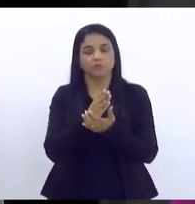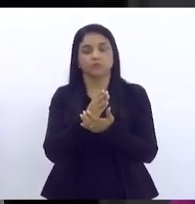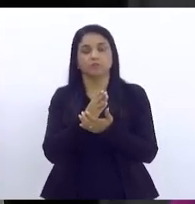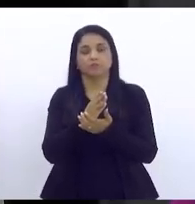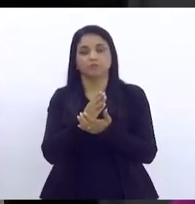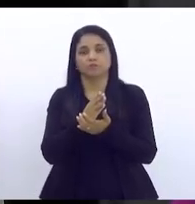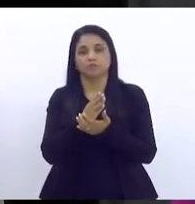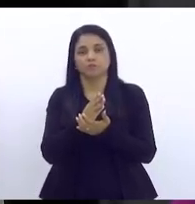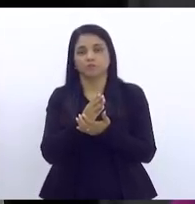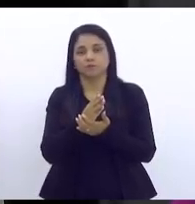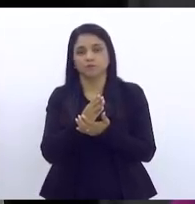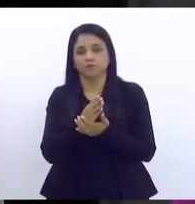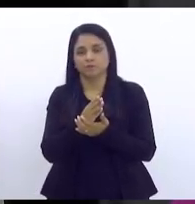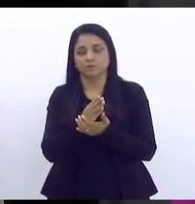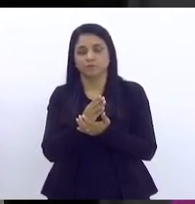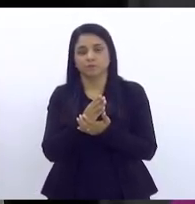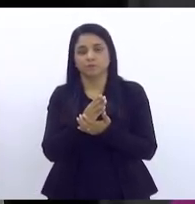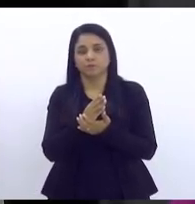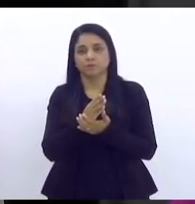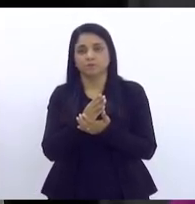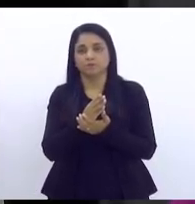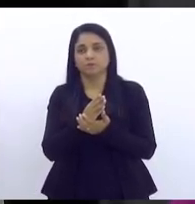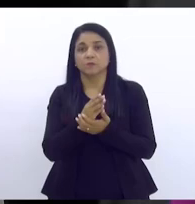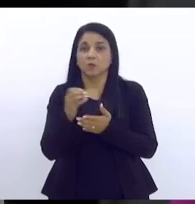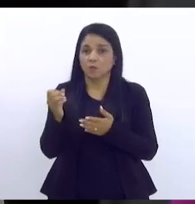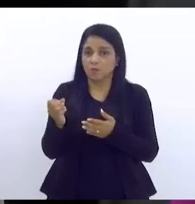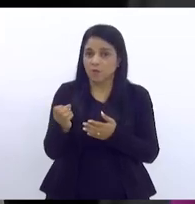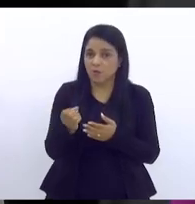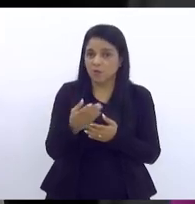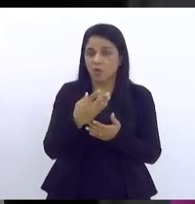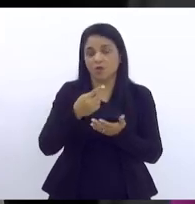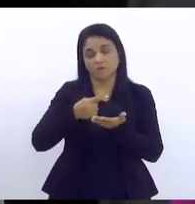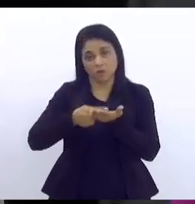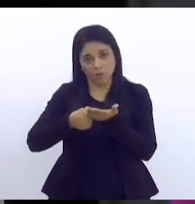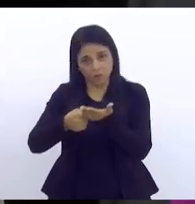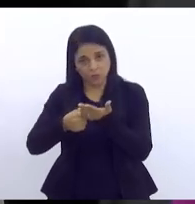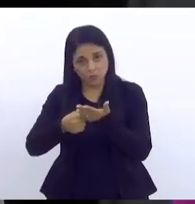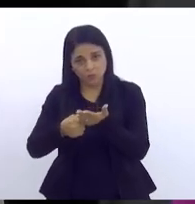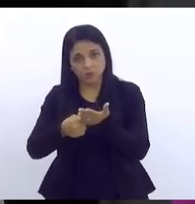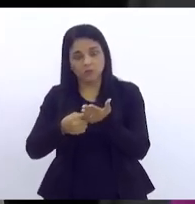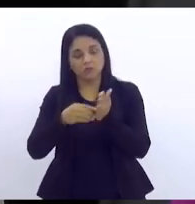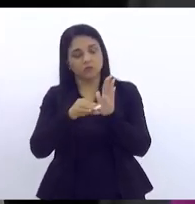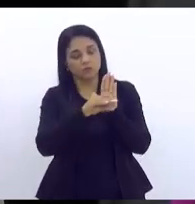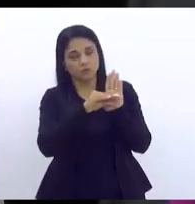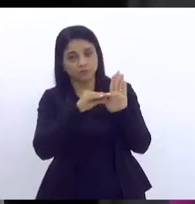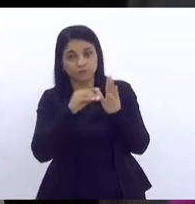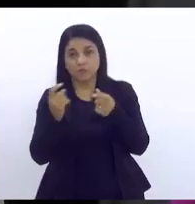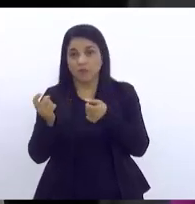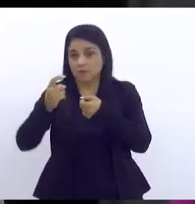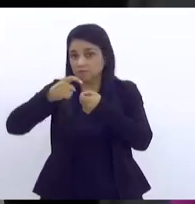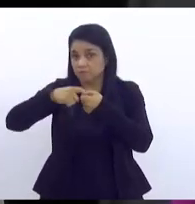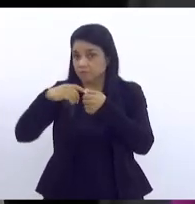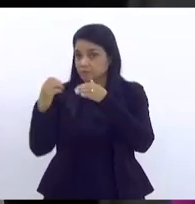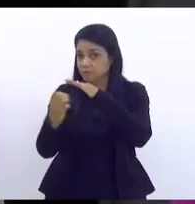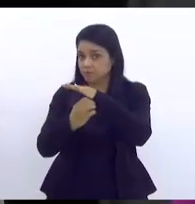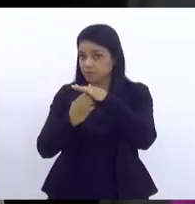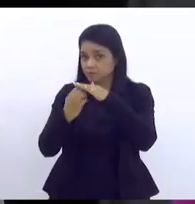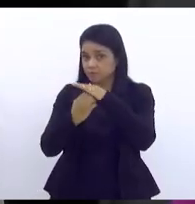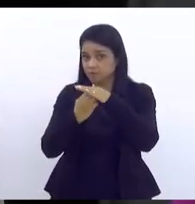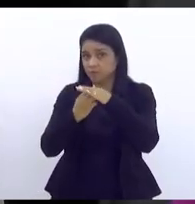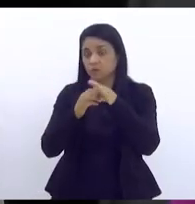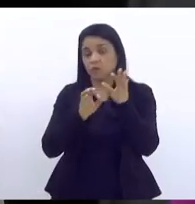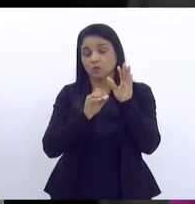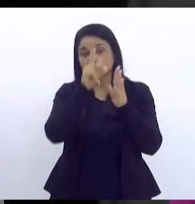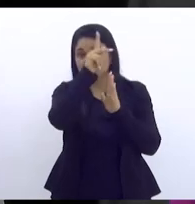eh dá starta uma nova um novo compromisso que é que são as concessionárias elaborar os seus planos os seus